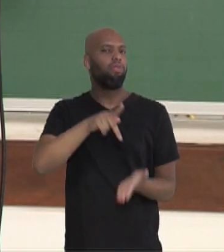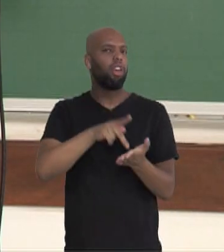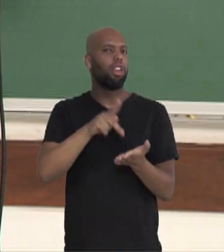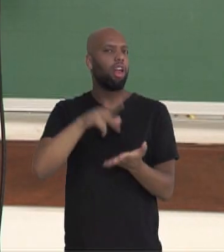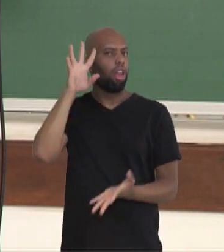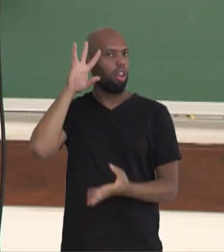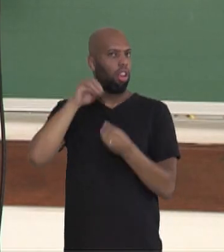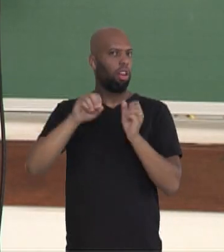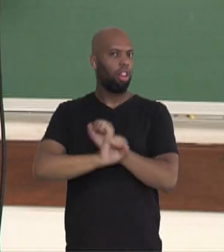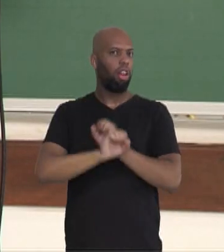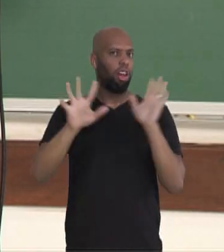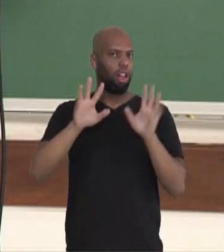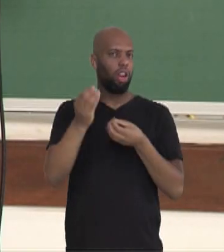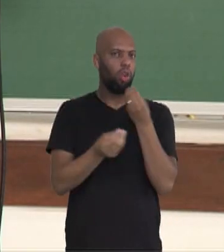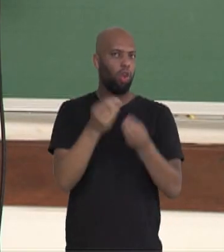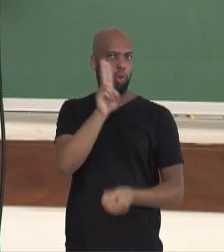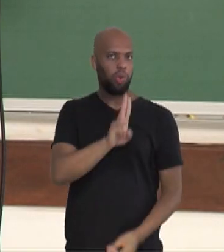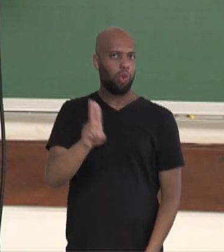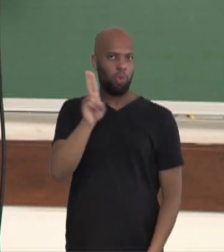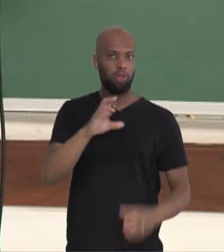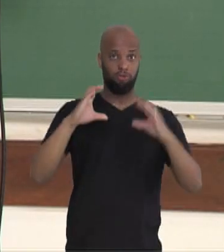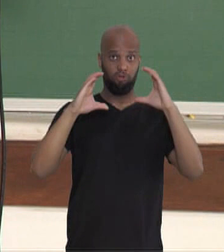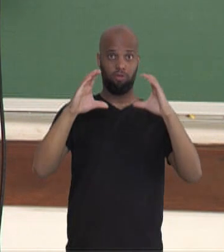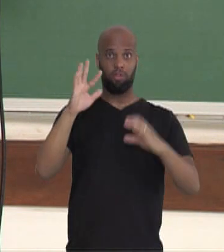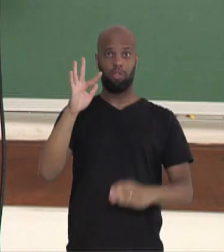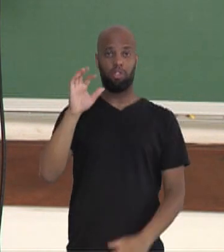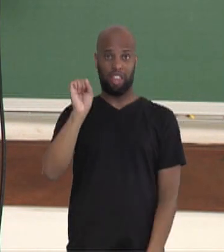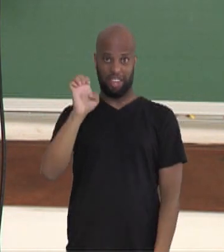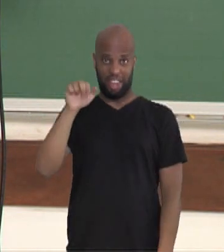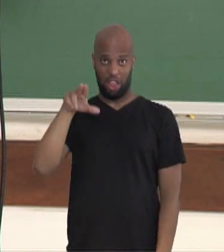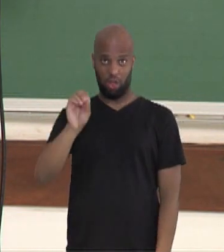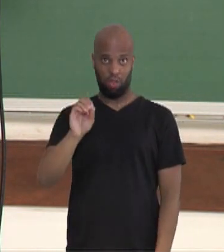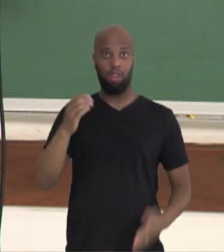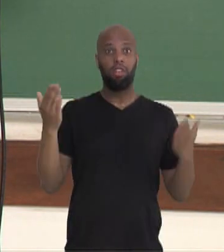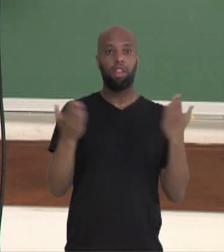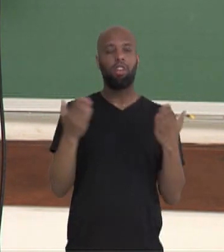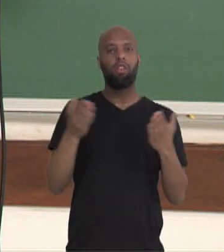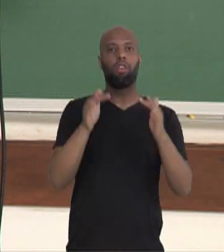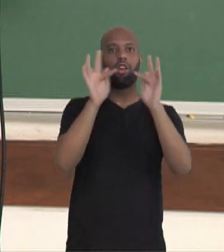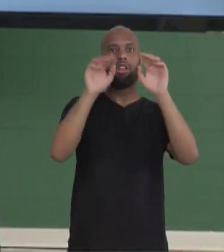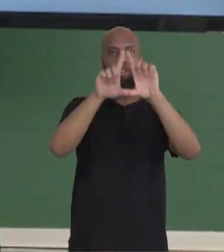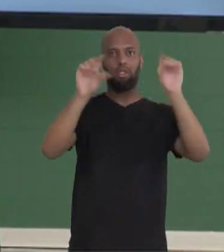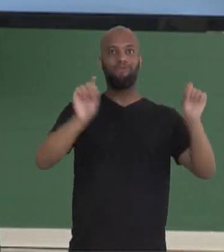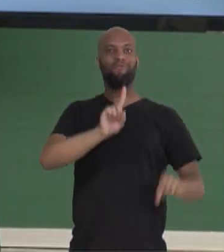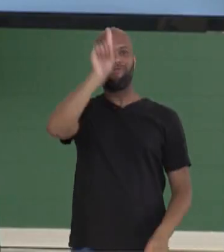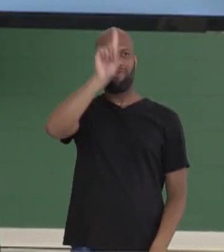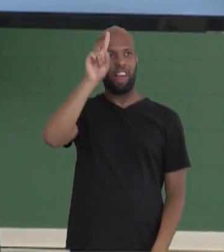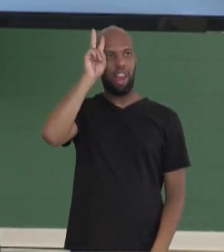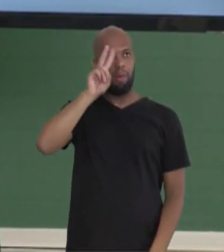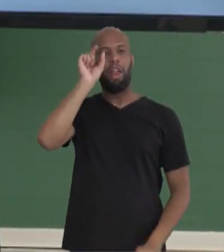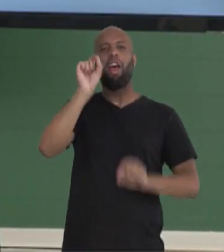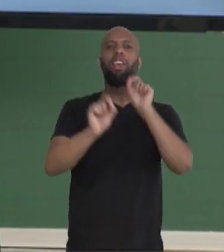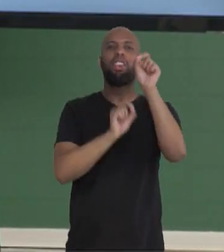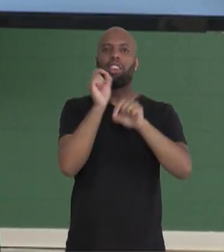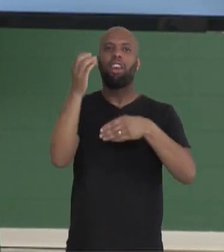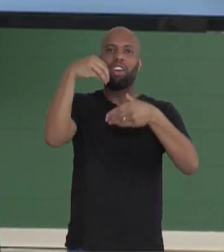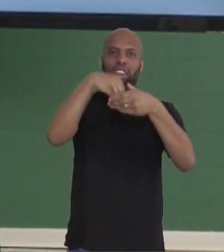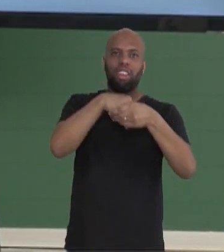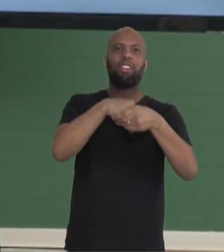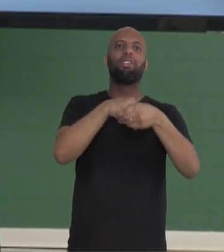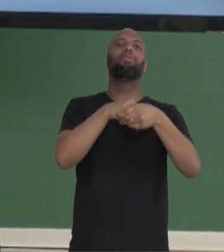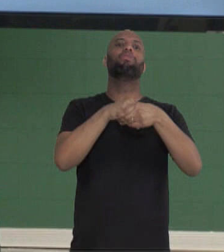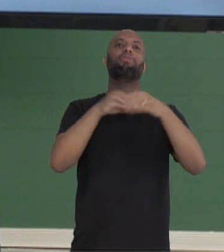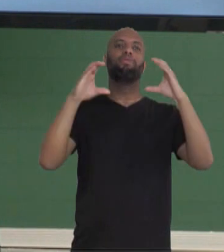a utilização das fórmulas da função seno. Então, só para relembrar a nossa fórmula, né? Quem são os termos dentro da função